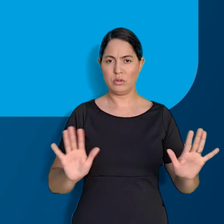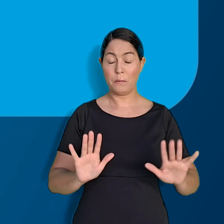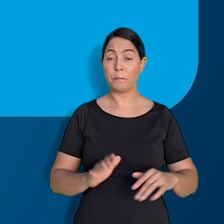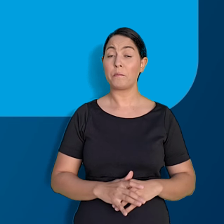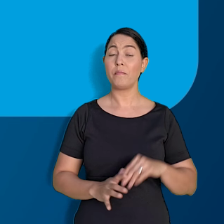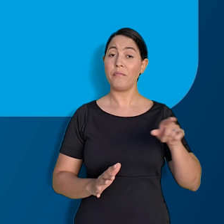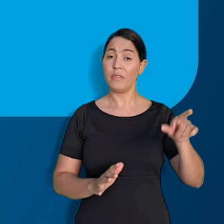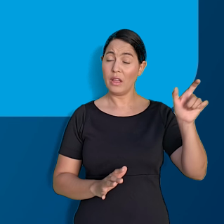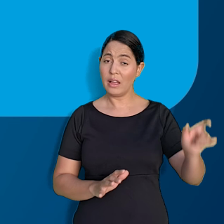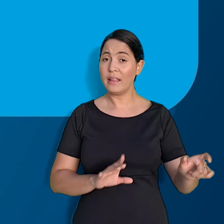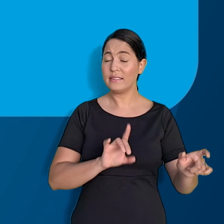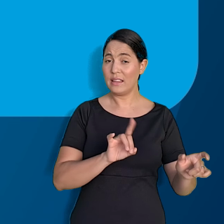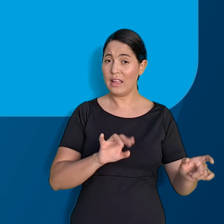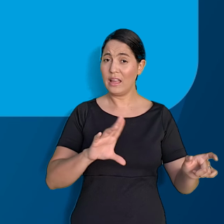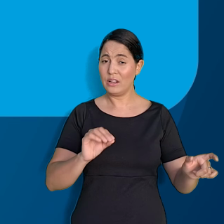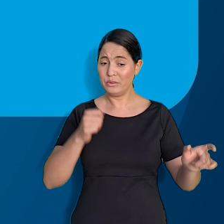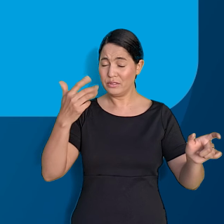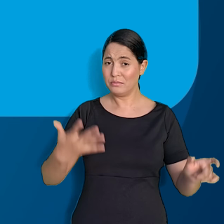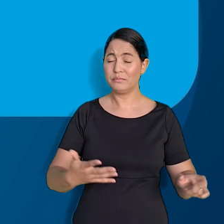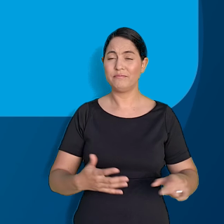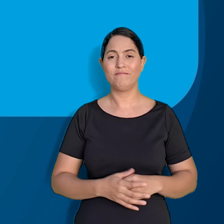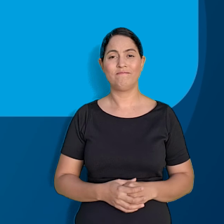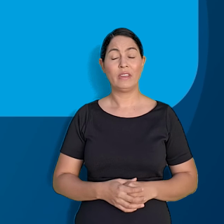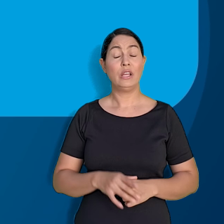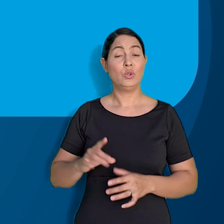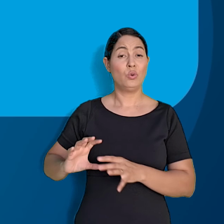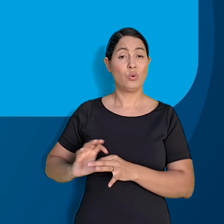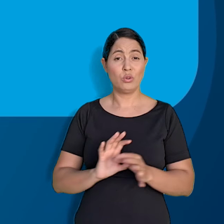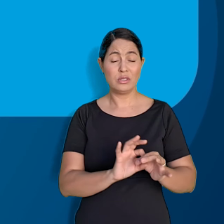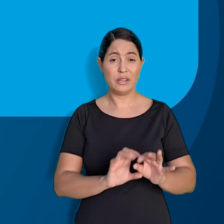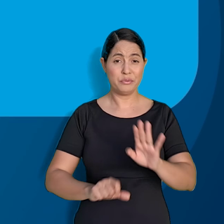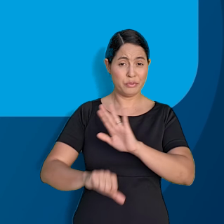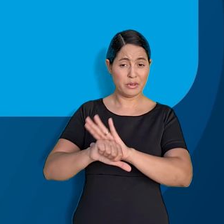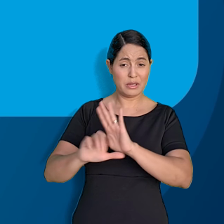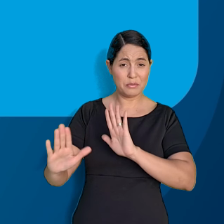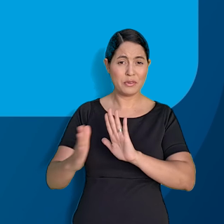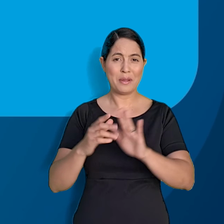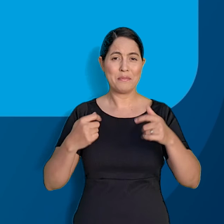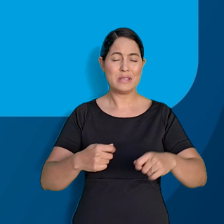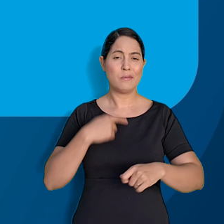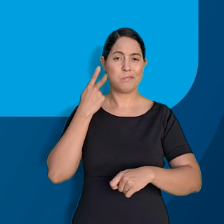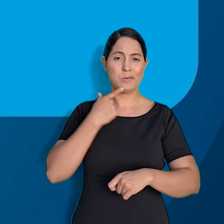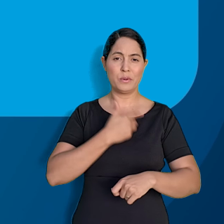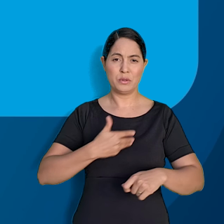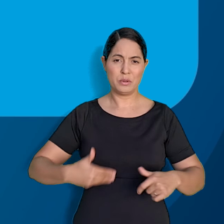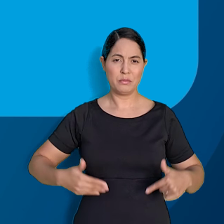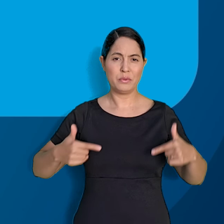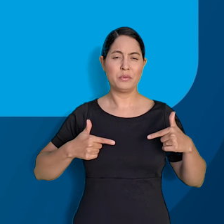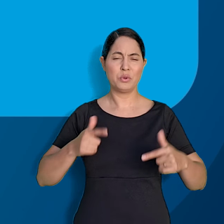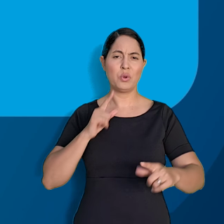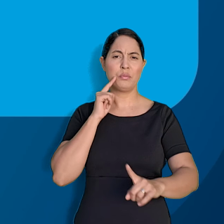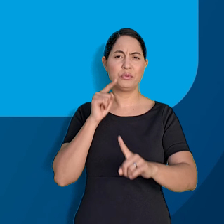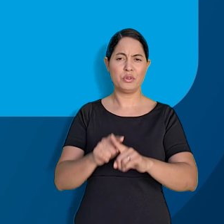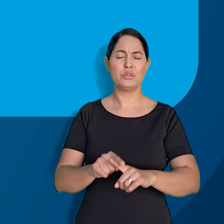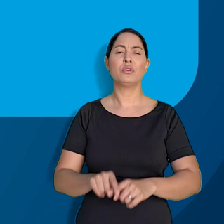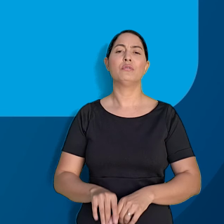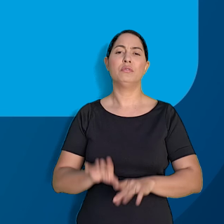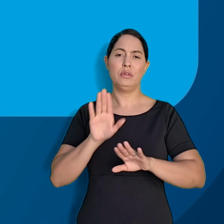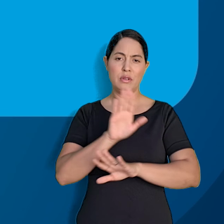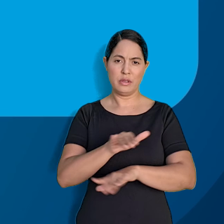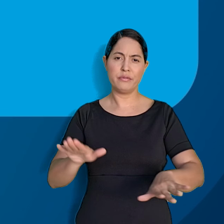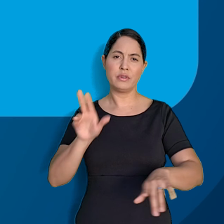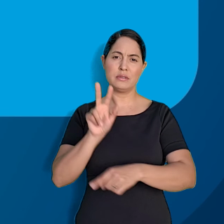Para Délio Lins e Silva Júnior, o enfrentamento da criminalidade passa pela construção de políticas públicas permanentes voltadas à proteção